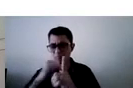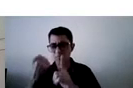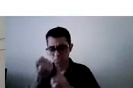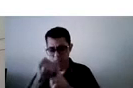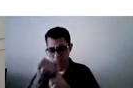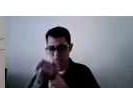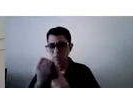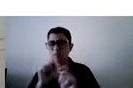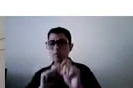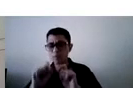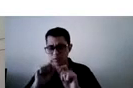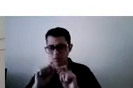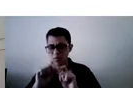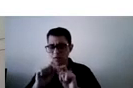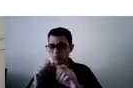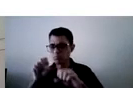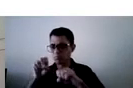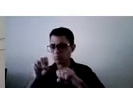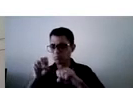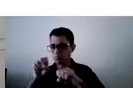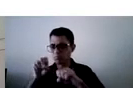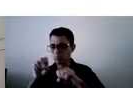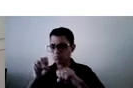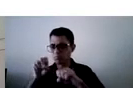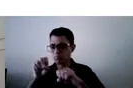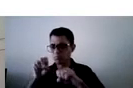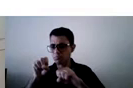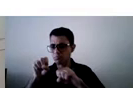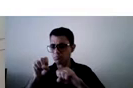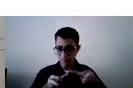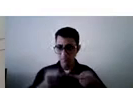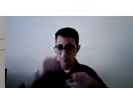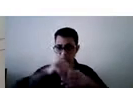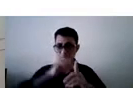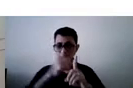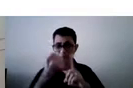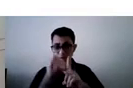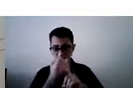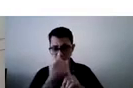faz necessário para a formação de um ser integral.